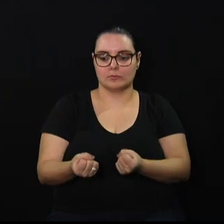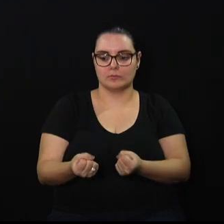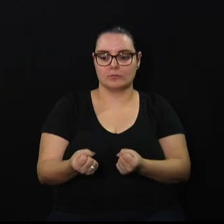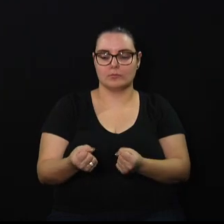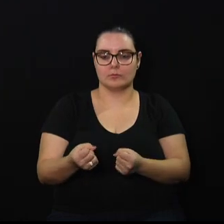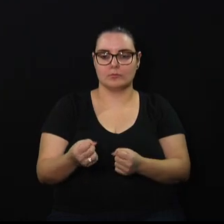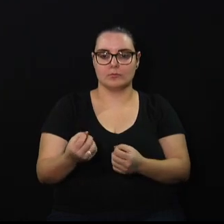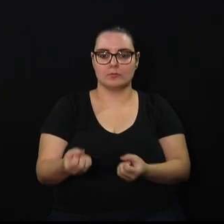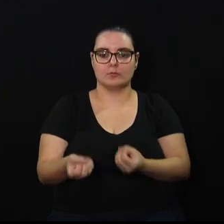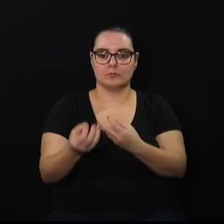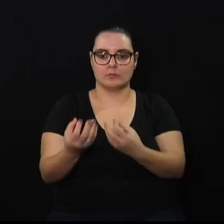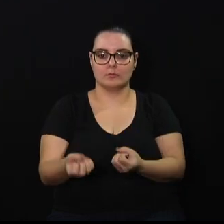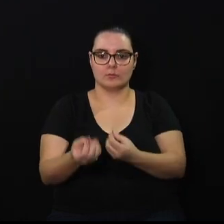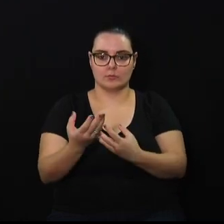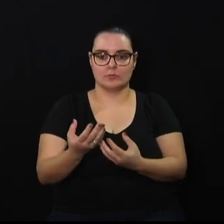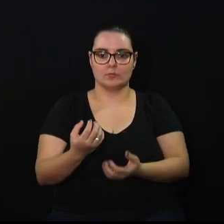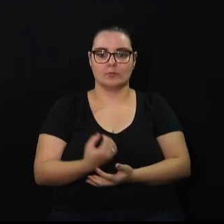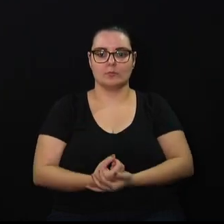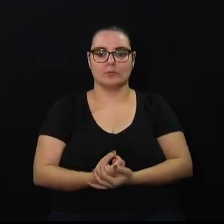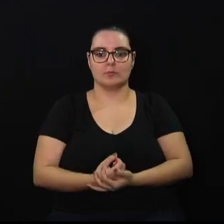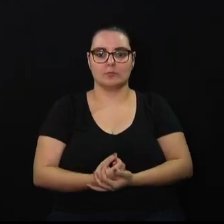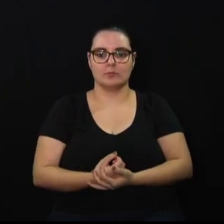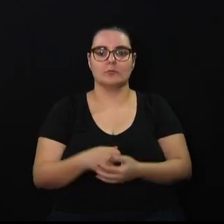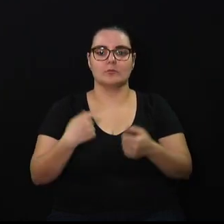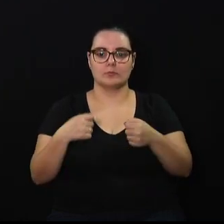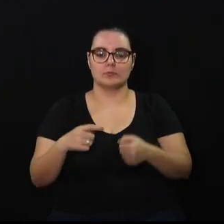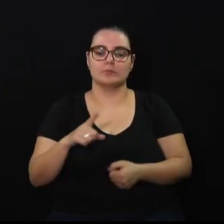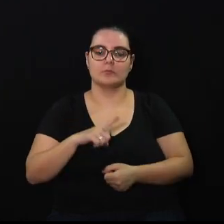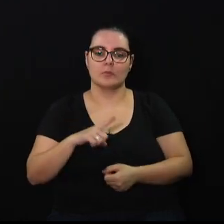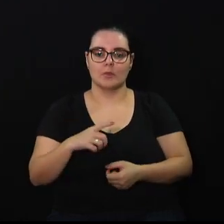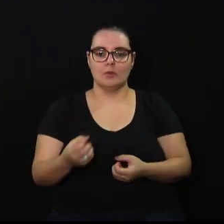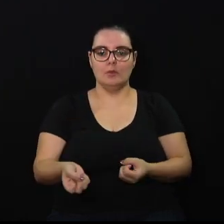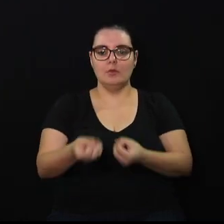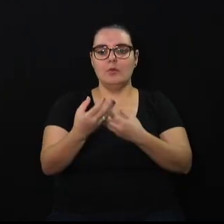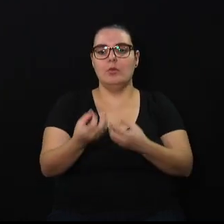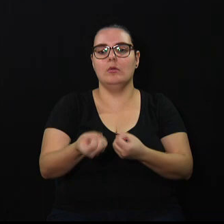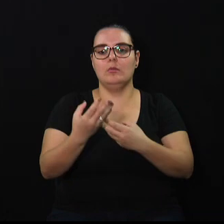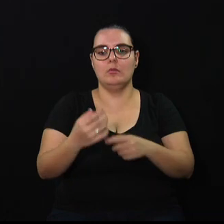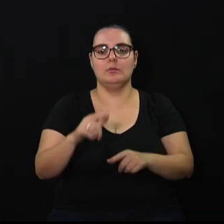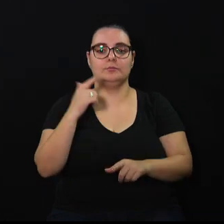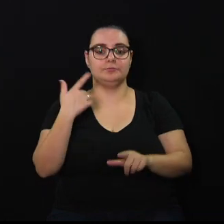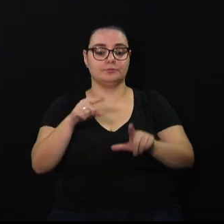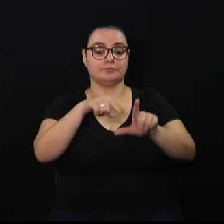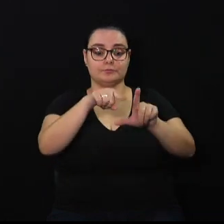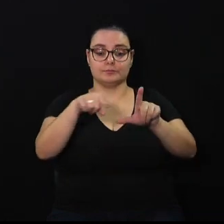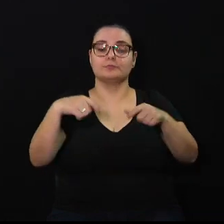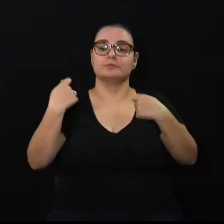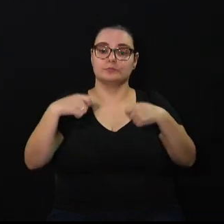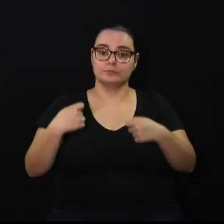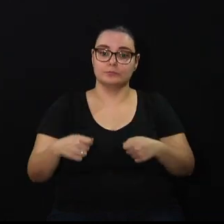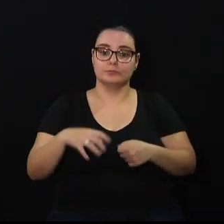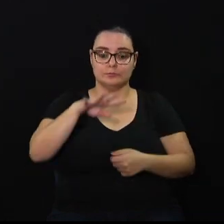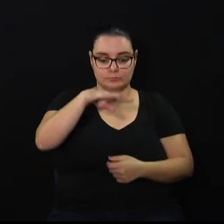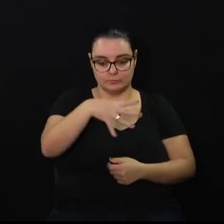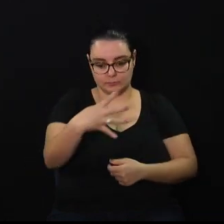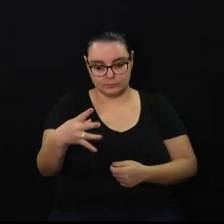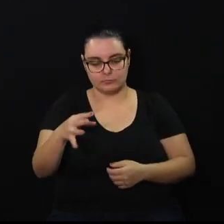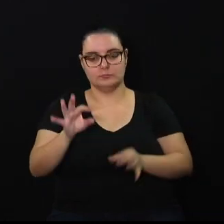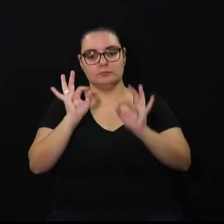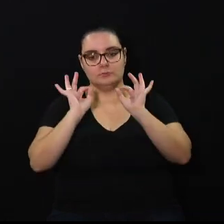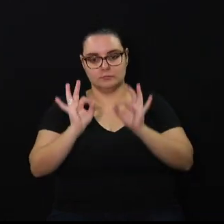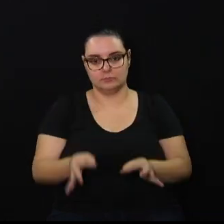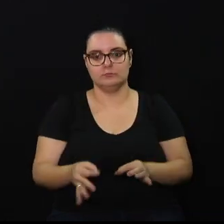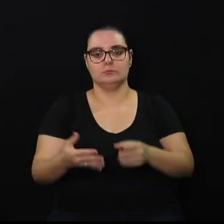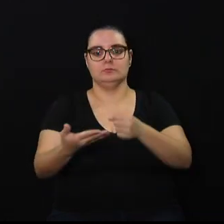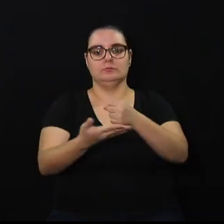comportamento aplicada ela não é nada sem coleta de dados ela não é nada sem gráficos ela não é nada sem planilhas a então pra